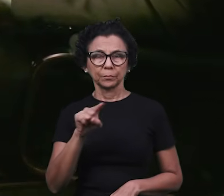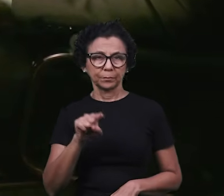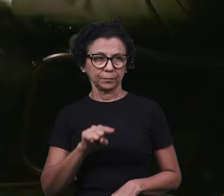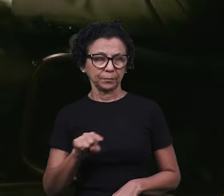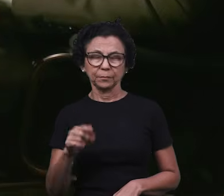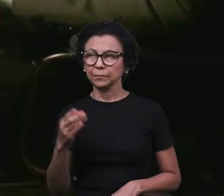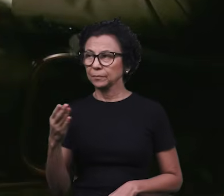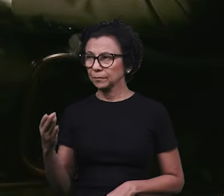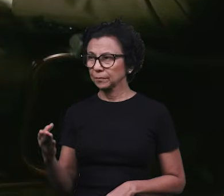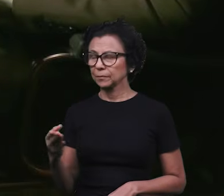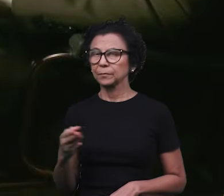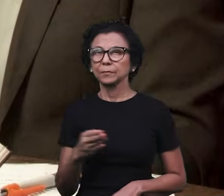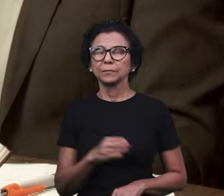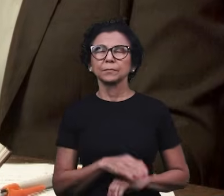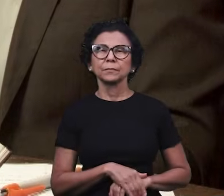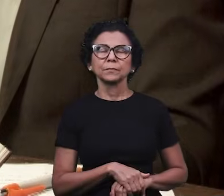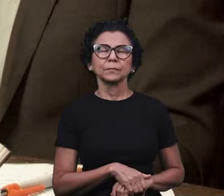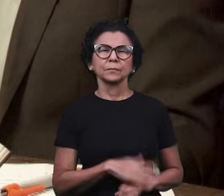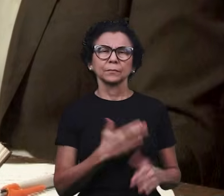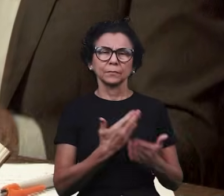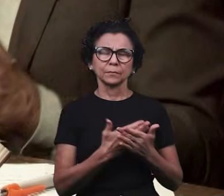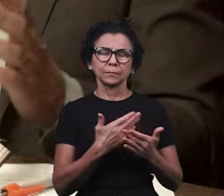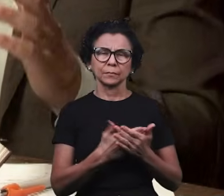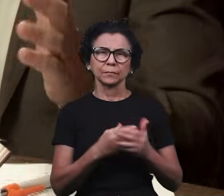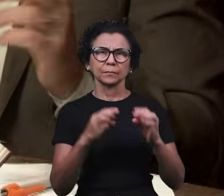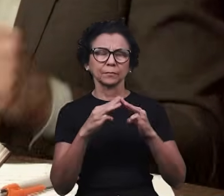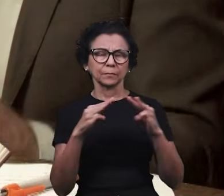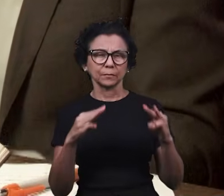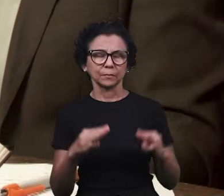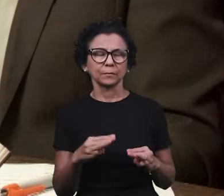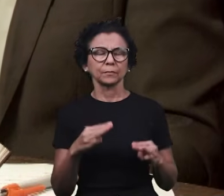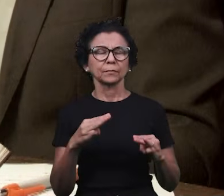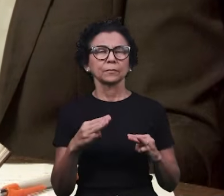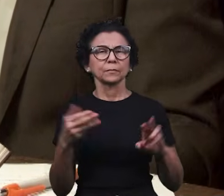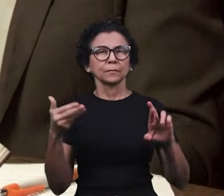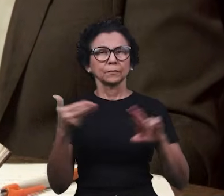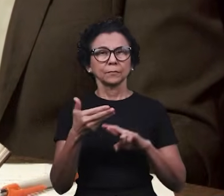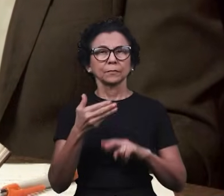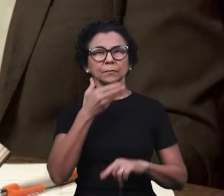nas aulas e nas mensagens, ele cita Paulo